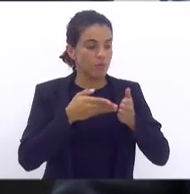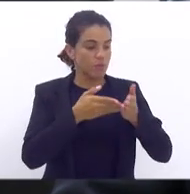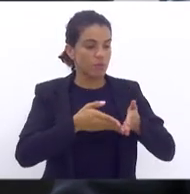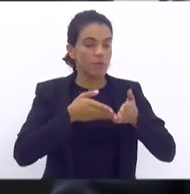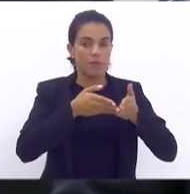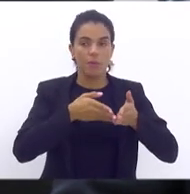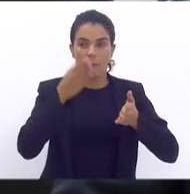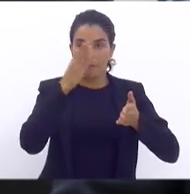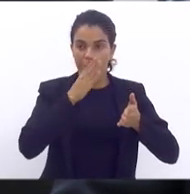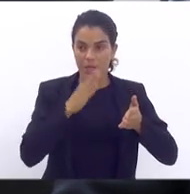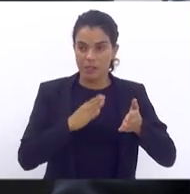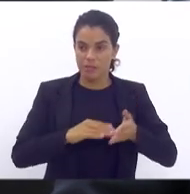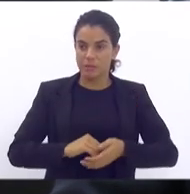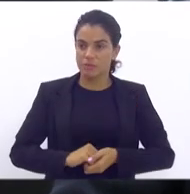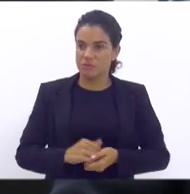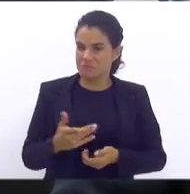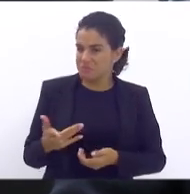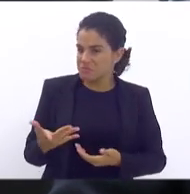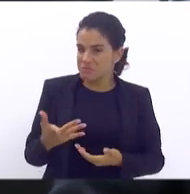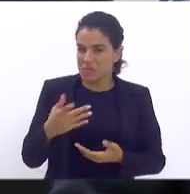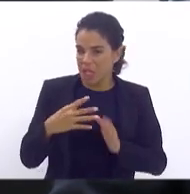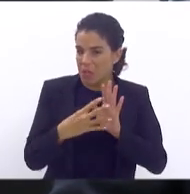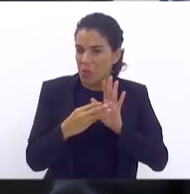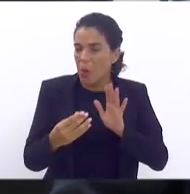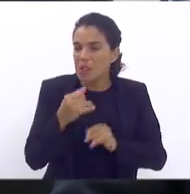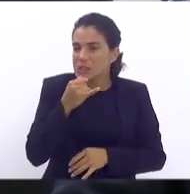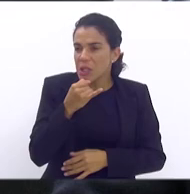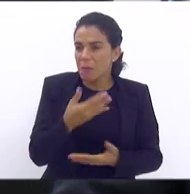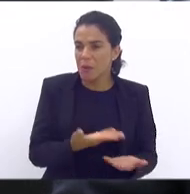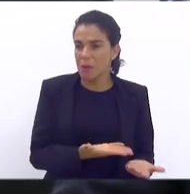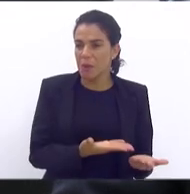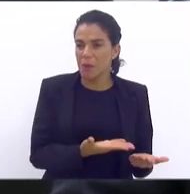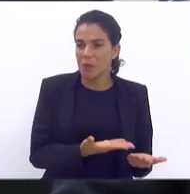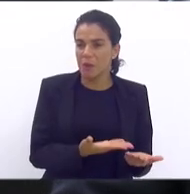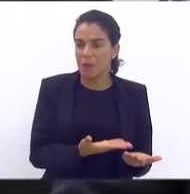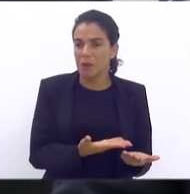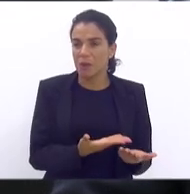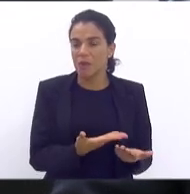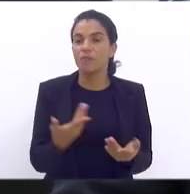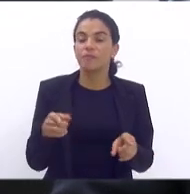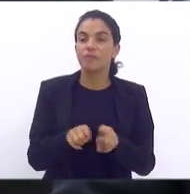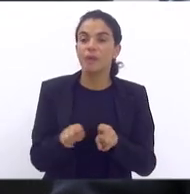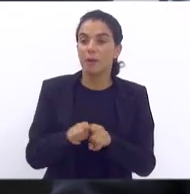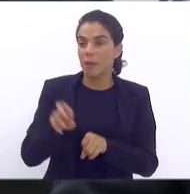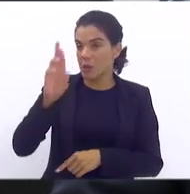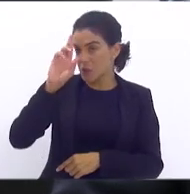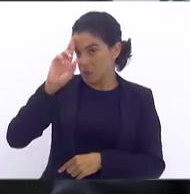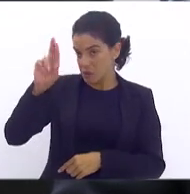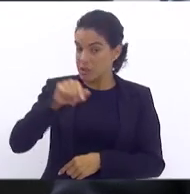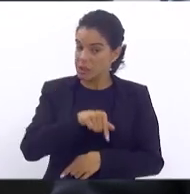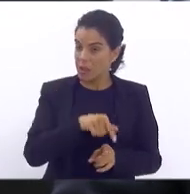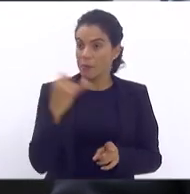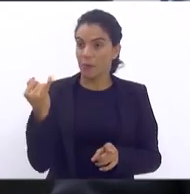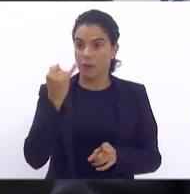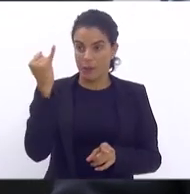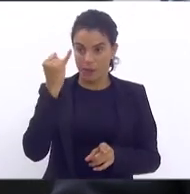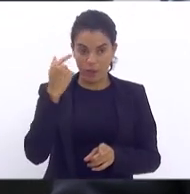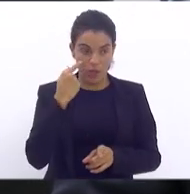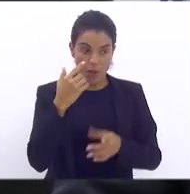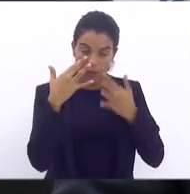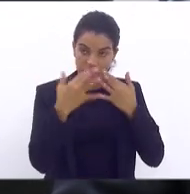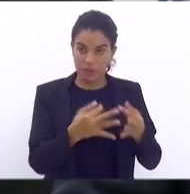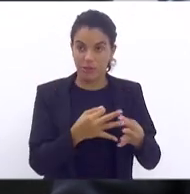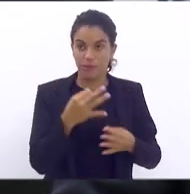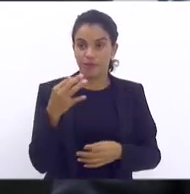marítimo. Queria que desse algum exemplo, um outro exemplo, por exemplo. Os proprietários, isso aqui é importante, hein? Olha só, Rodrigo, presta